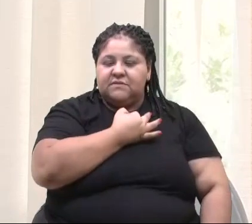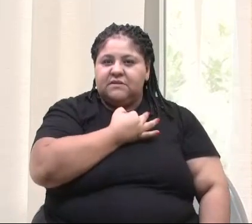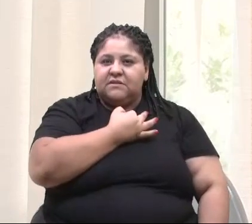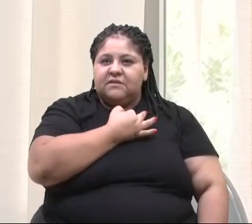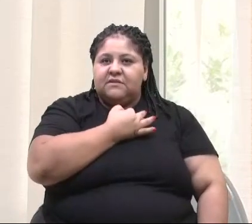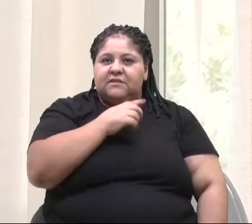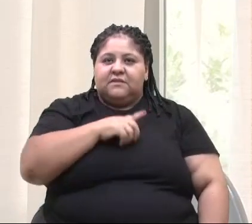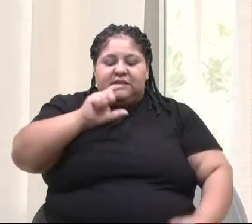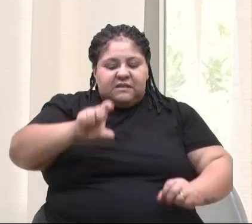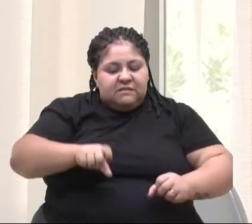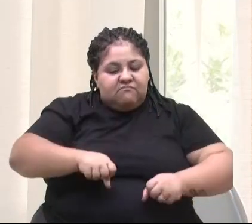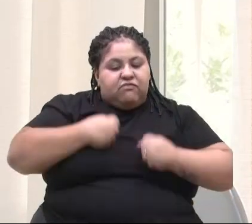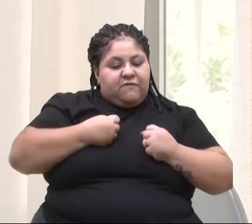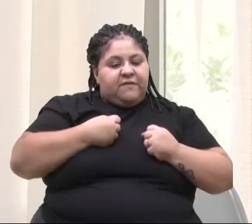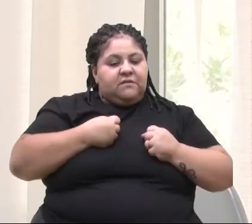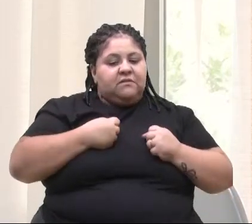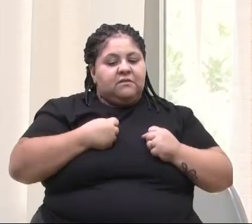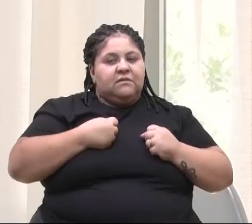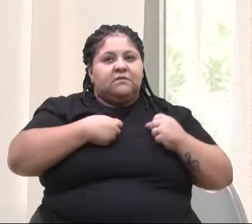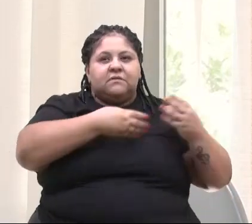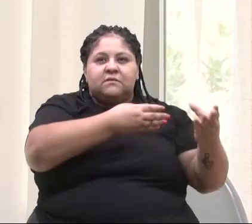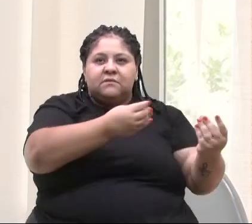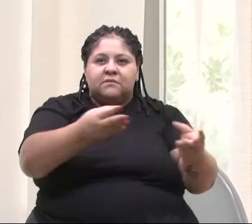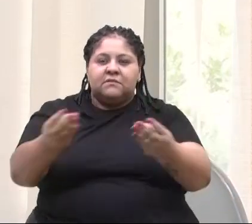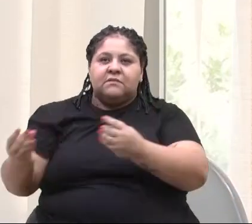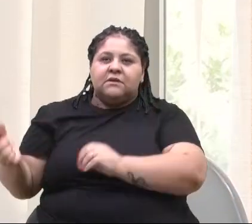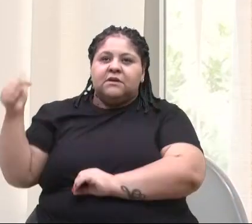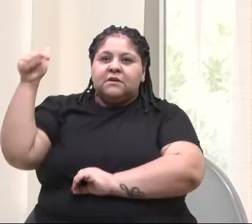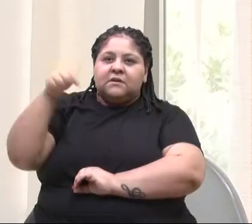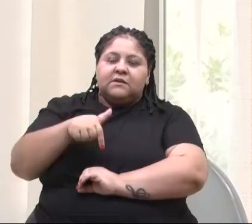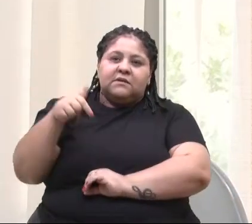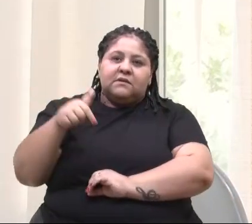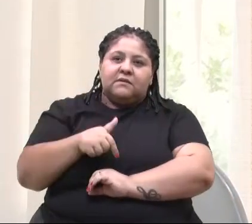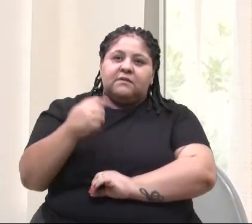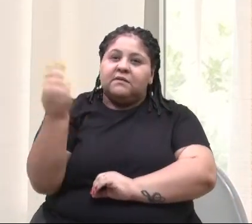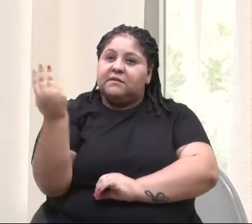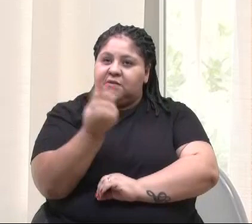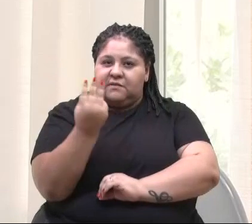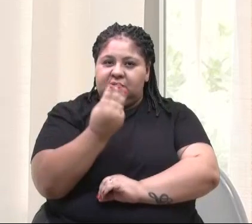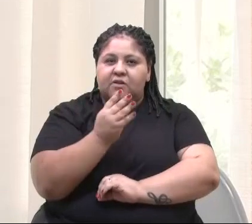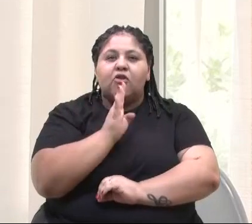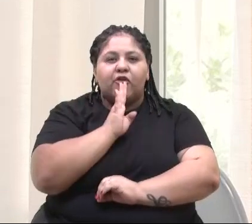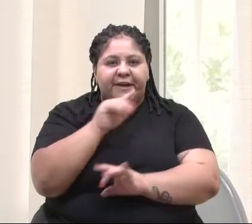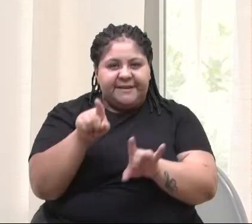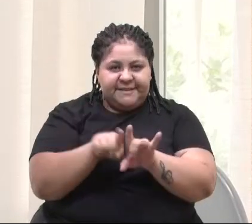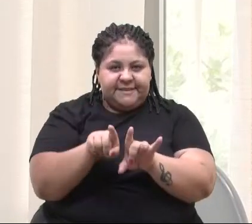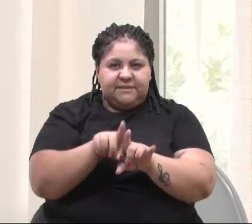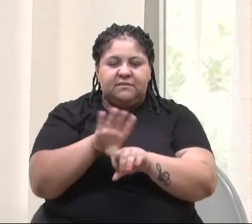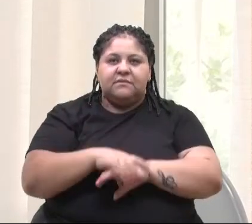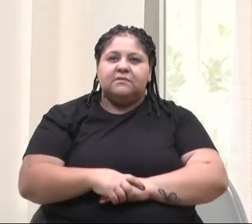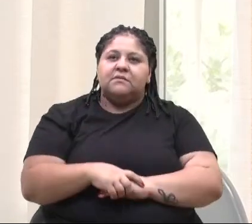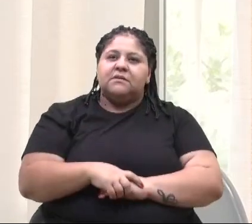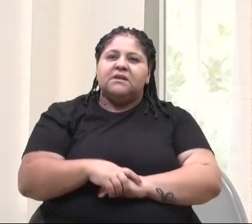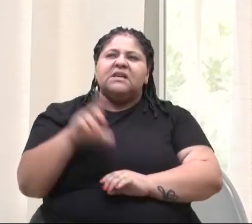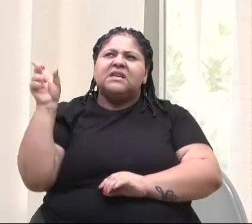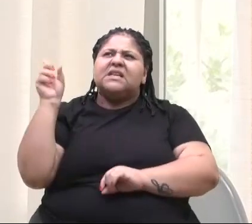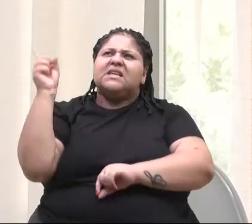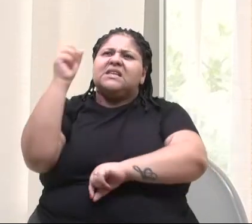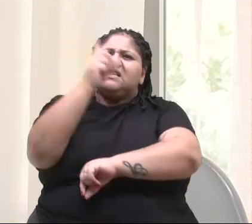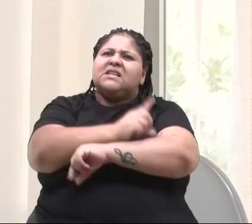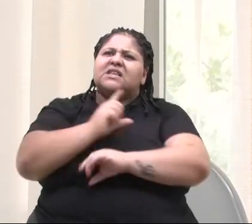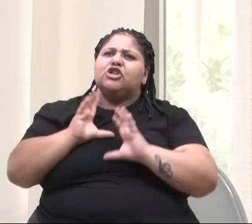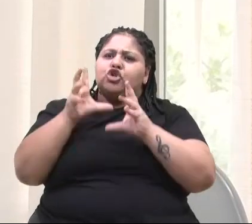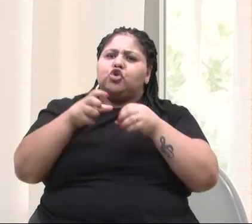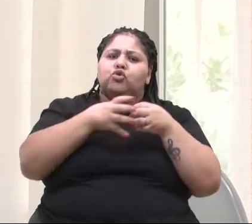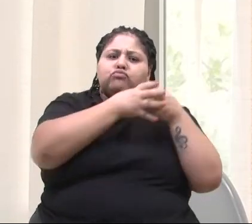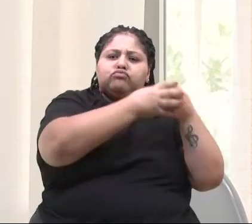que defende muitos grupos folclóricos, que é o Ladir Brandalize, que a corte, o senhor conhece também. E naquele dia estavam aqui todos os